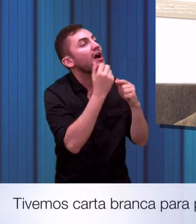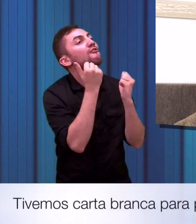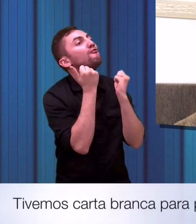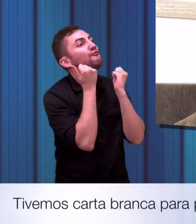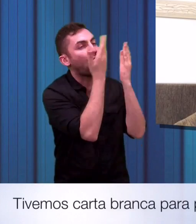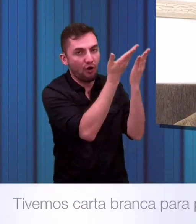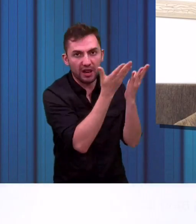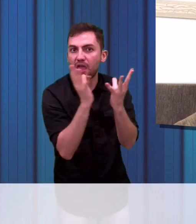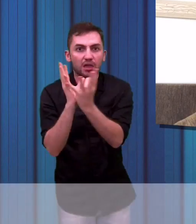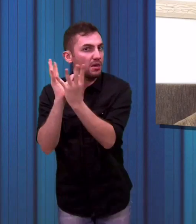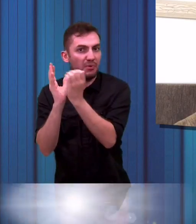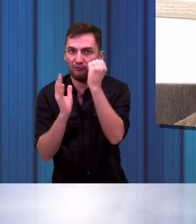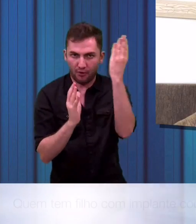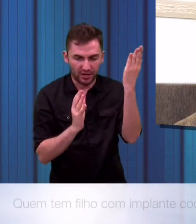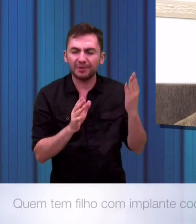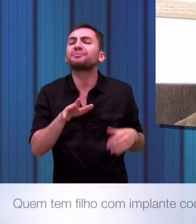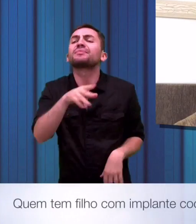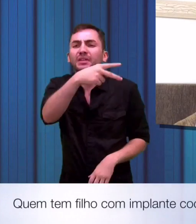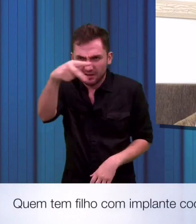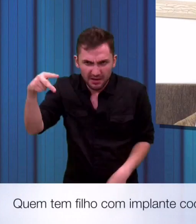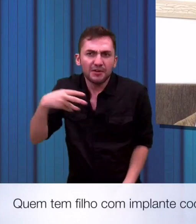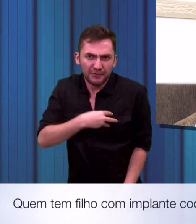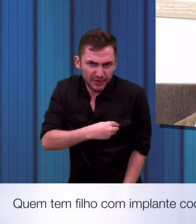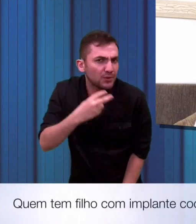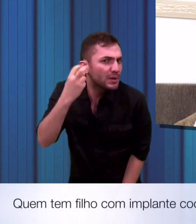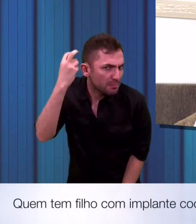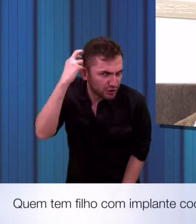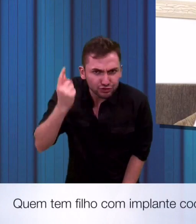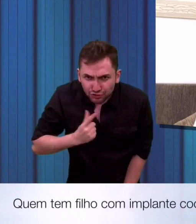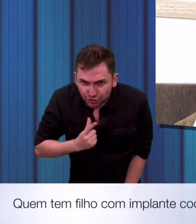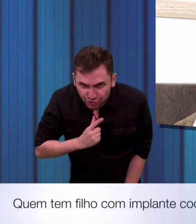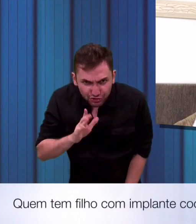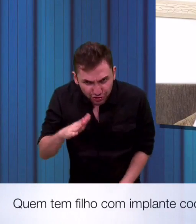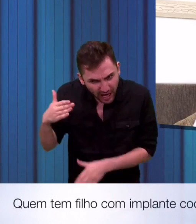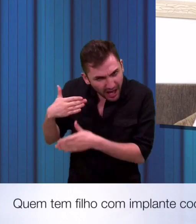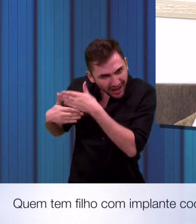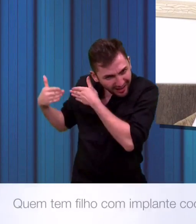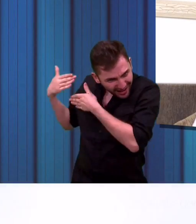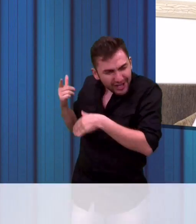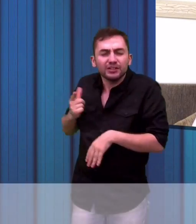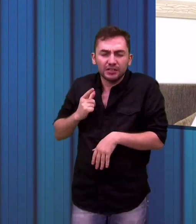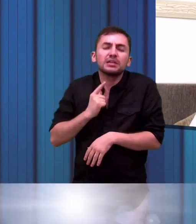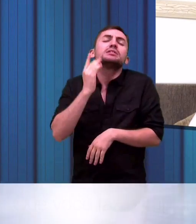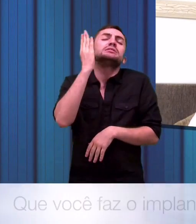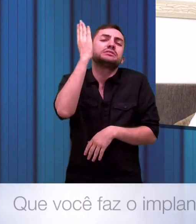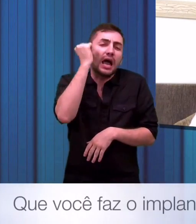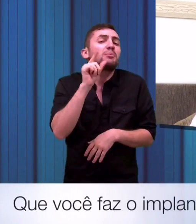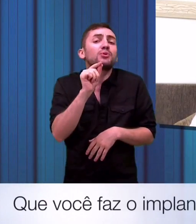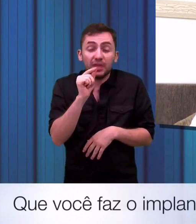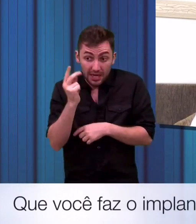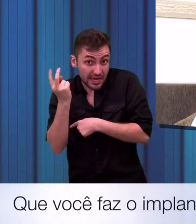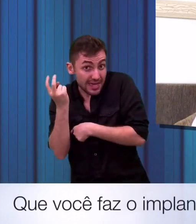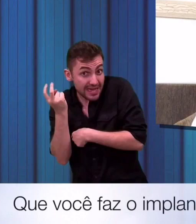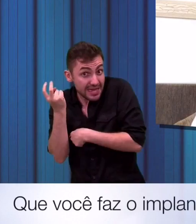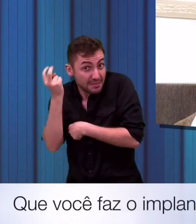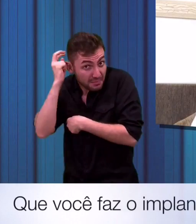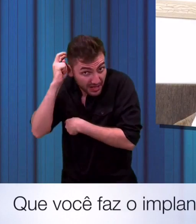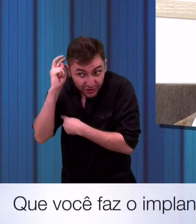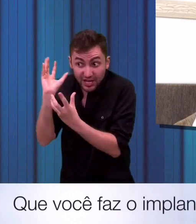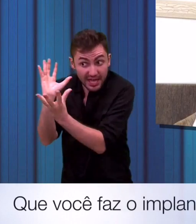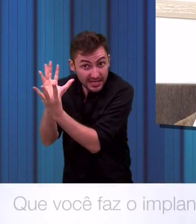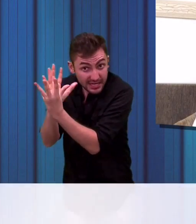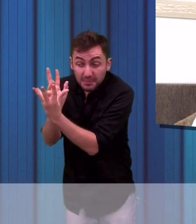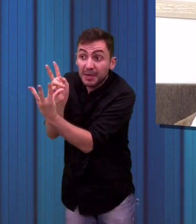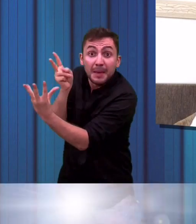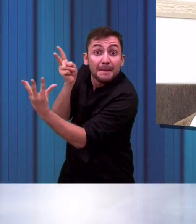sem ser da equipe. Quem tem filho com implante coclear, quem já passou por esse processo, sabe que você faz o implante